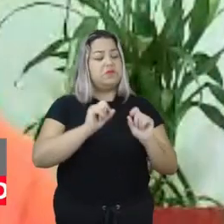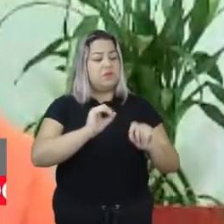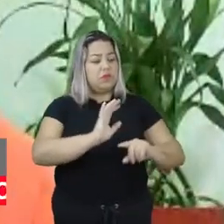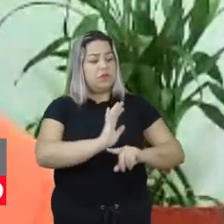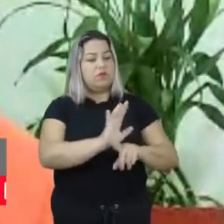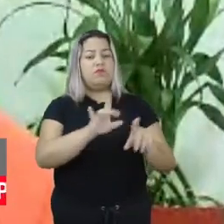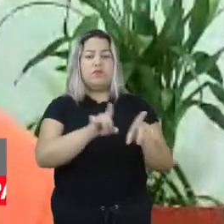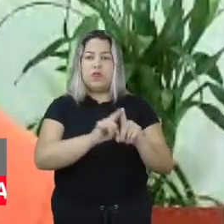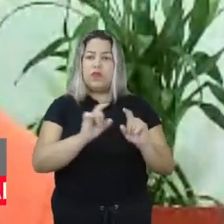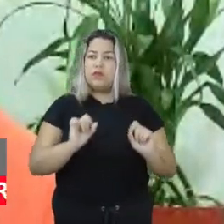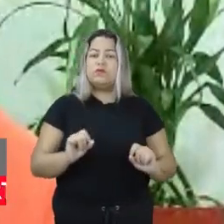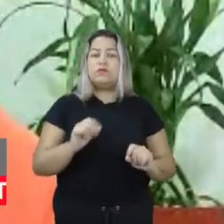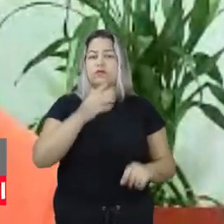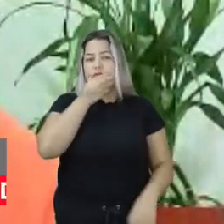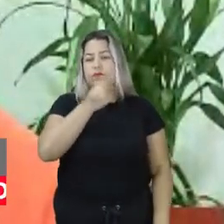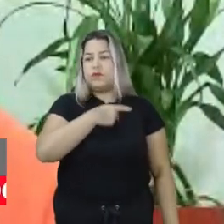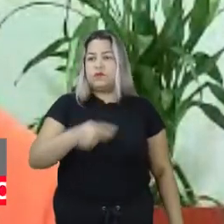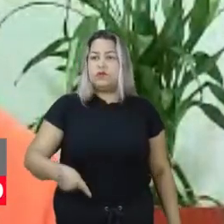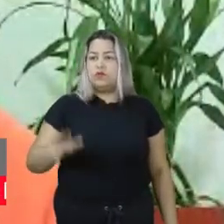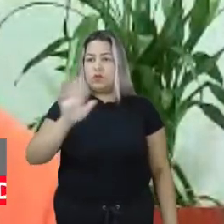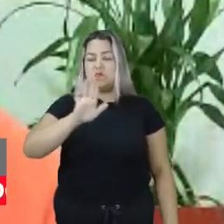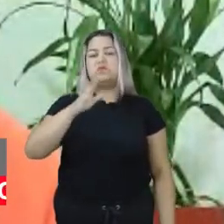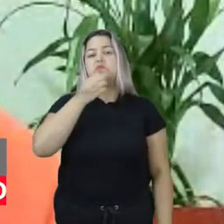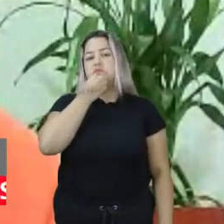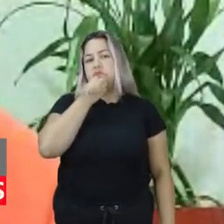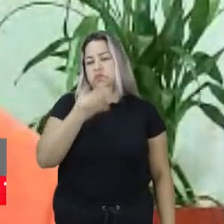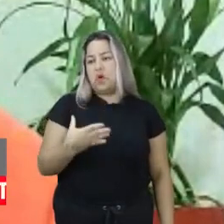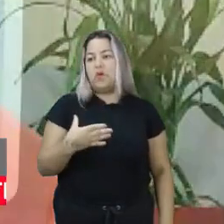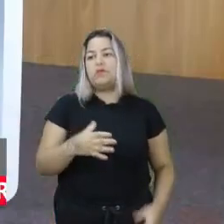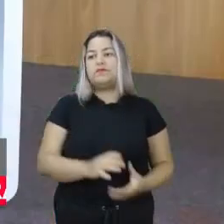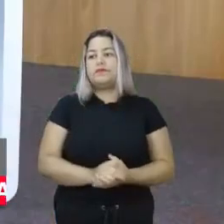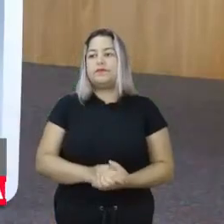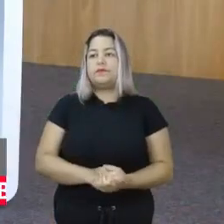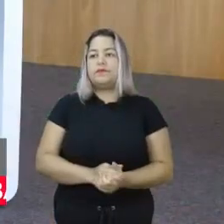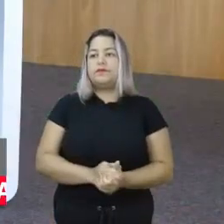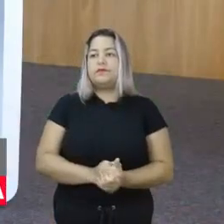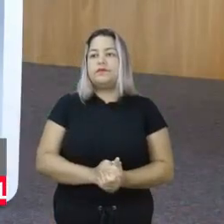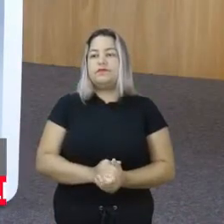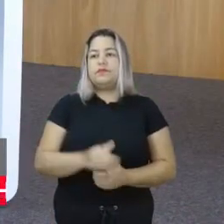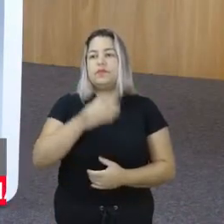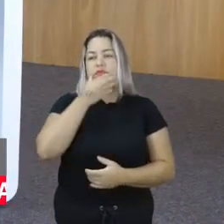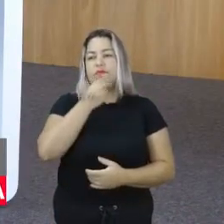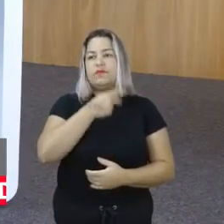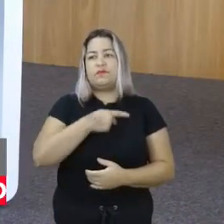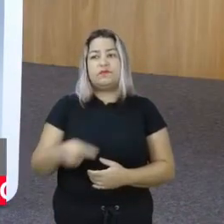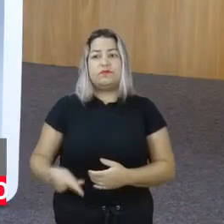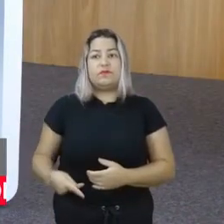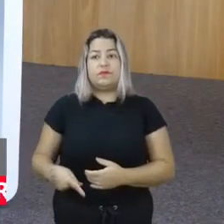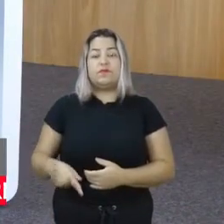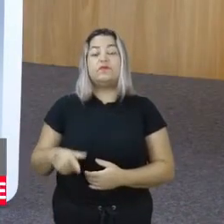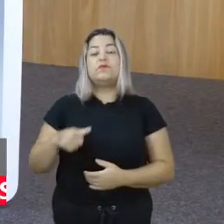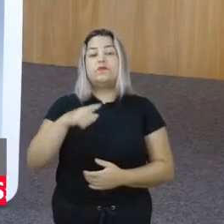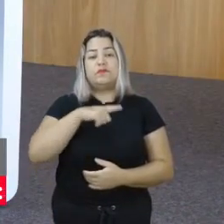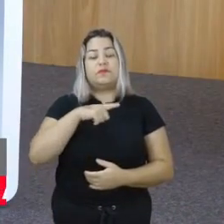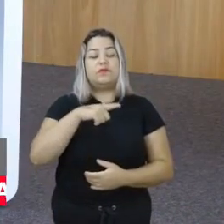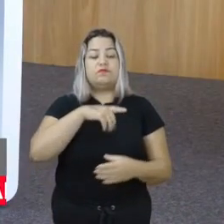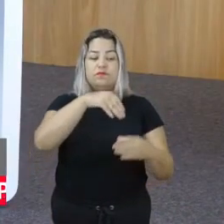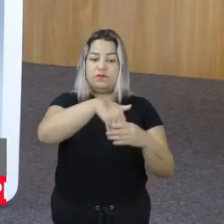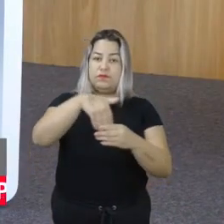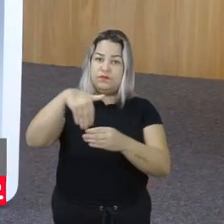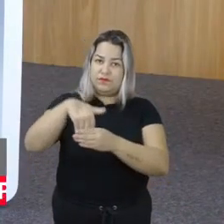de tratamento do presidente Lula. Muito bom isso. Bem, presidente, e a gente também tem eleições municipais